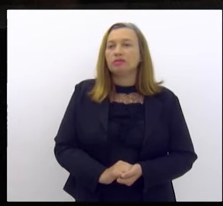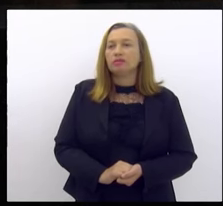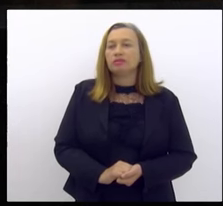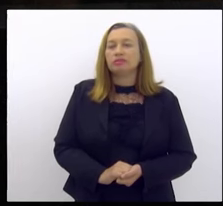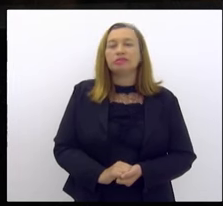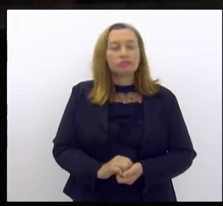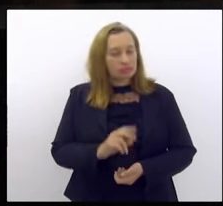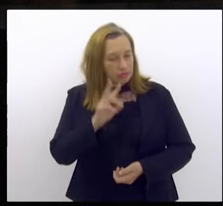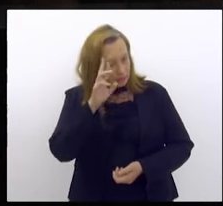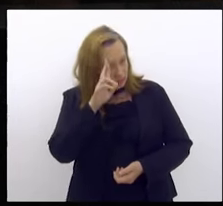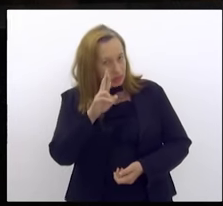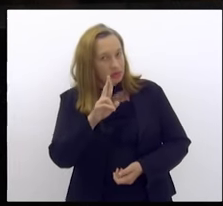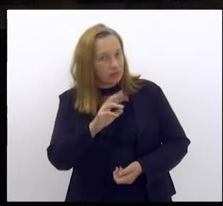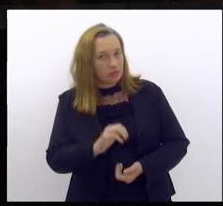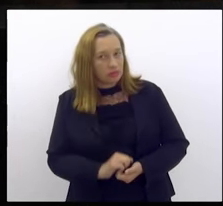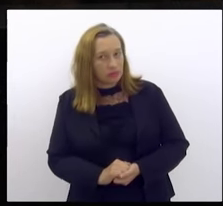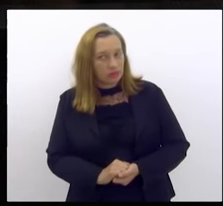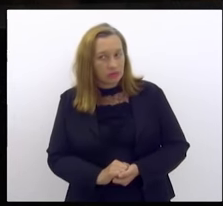Vossa Excelência,